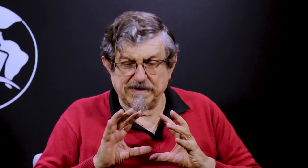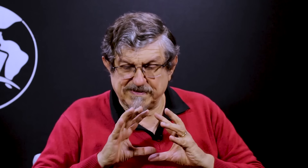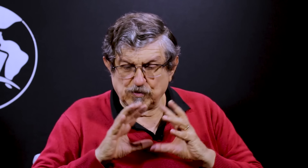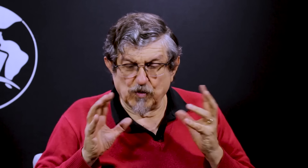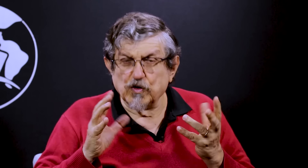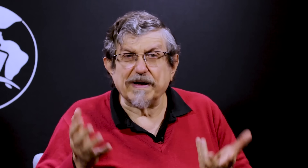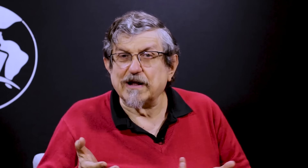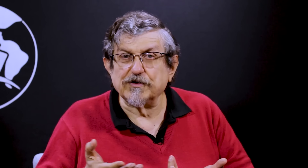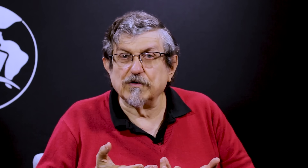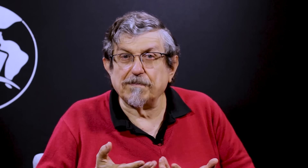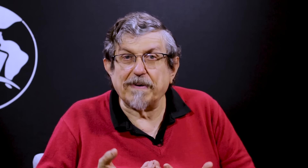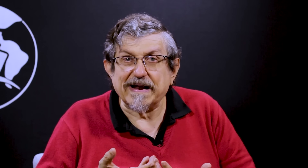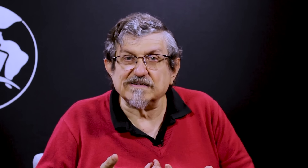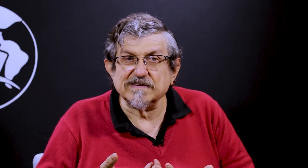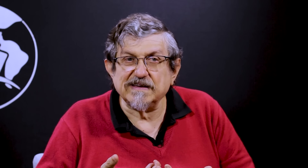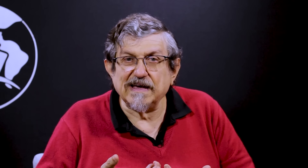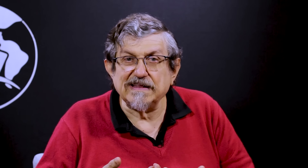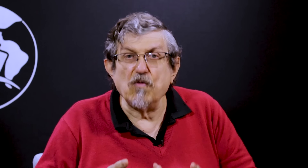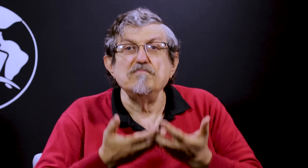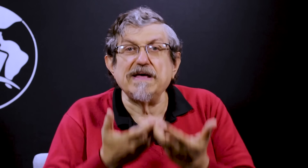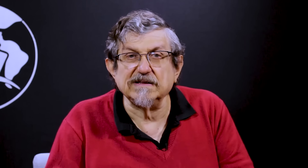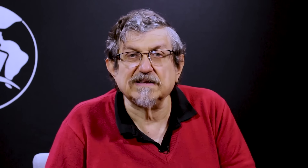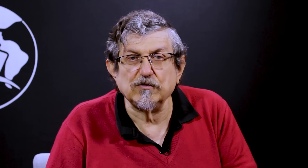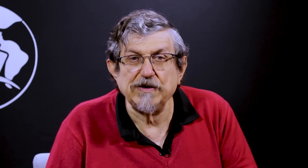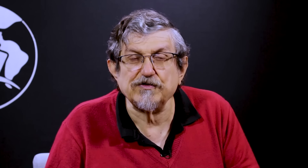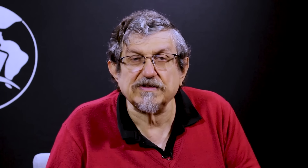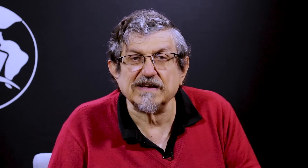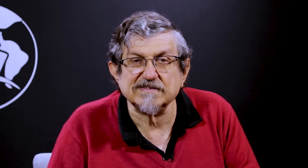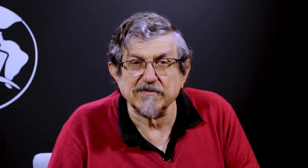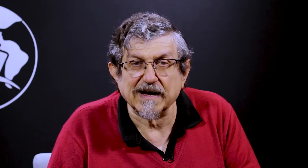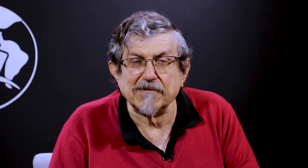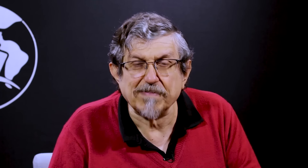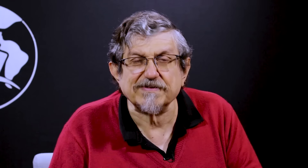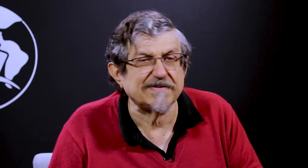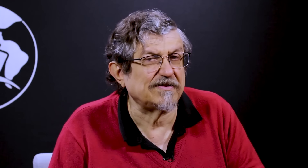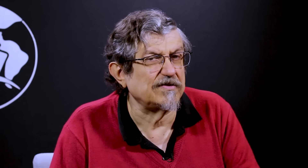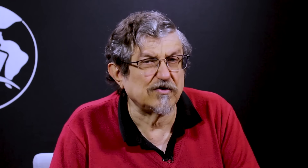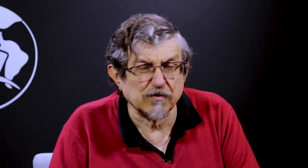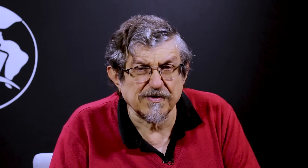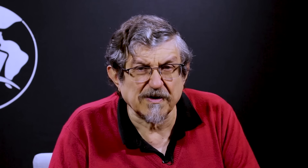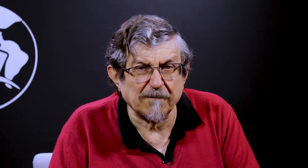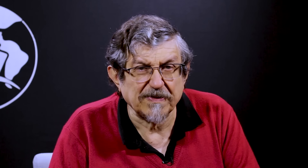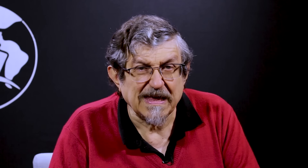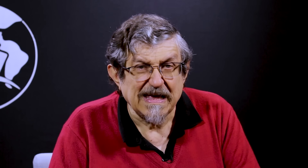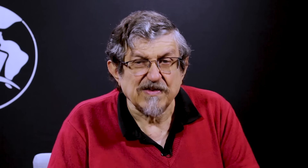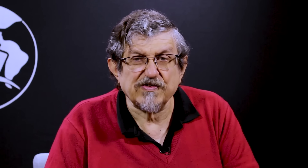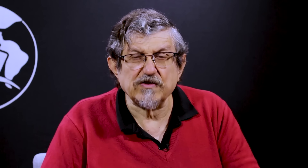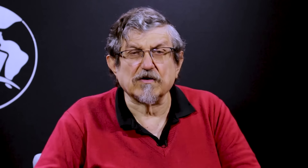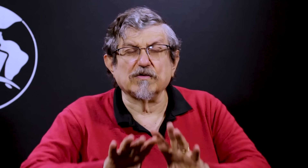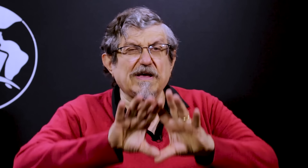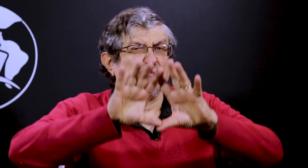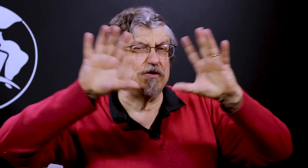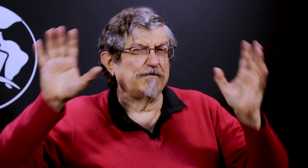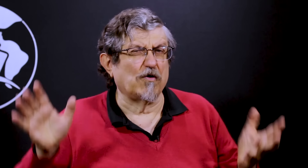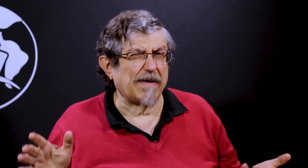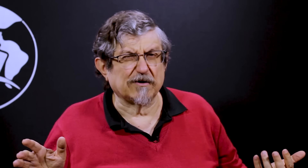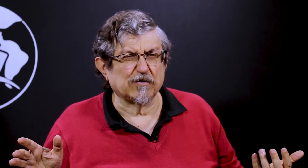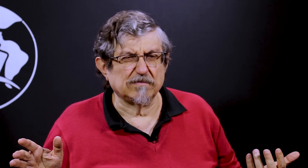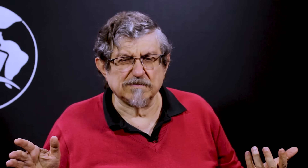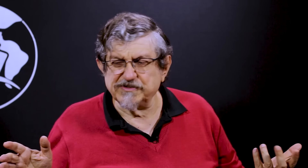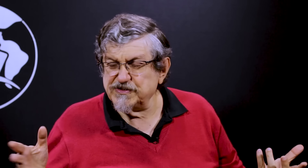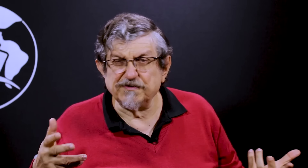todo esse conglomerado de coisa parece que ainda aumenta o nível de tensão e a capacidade de destruição se isso acontece no